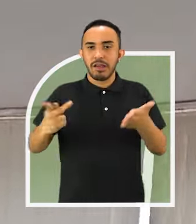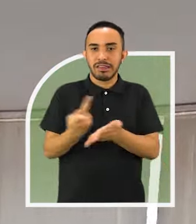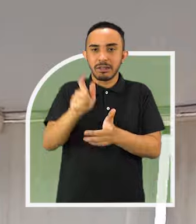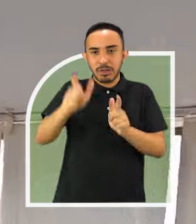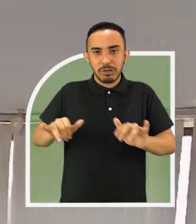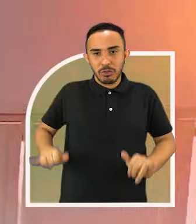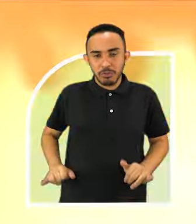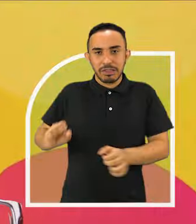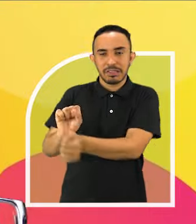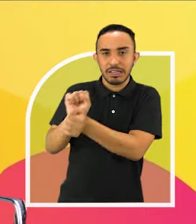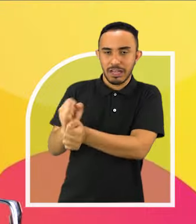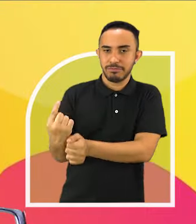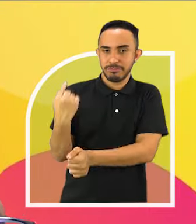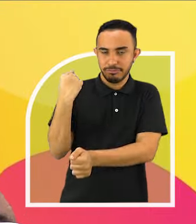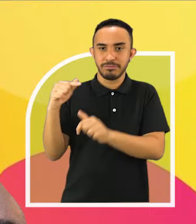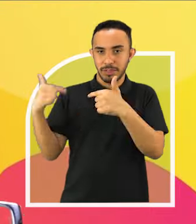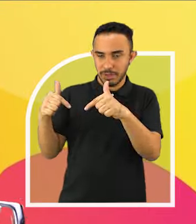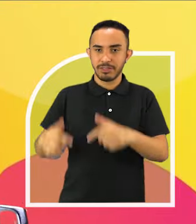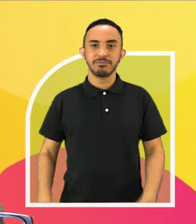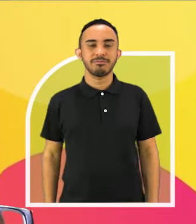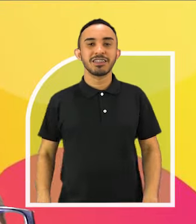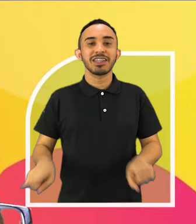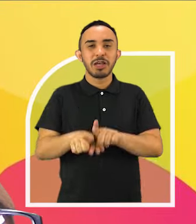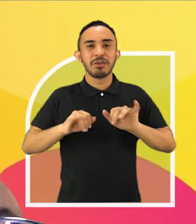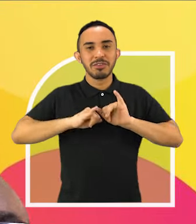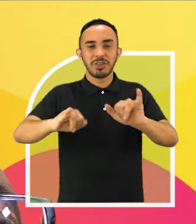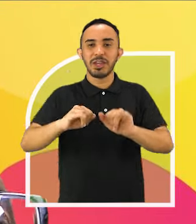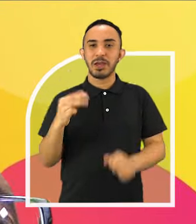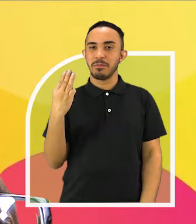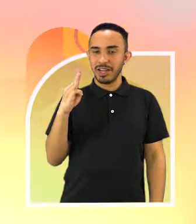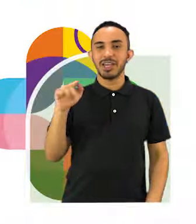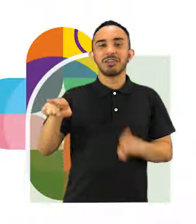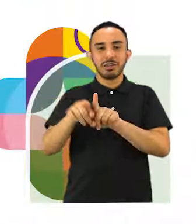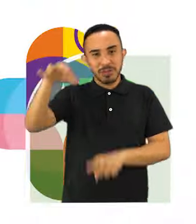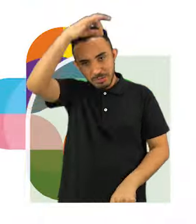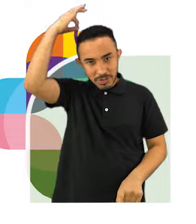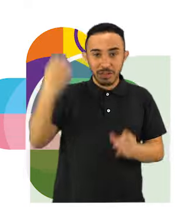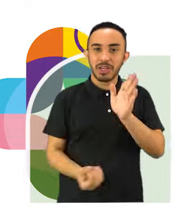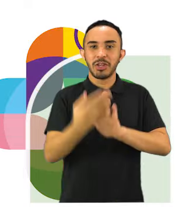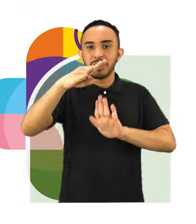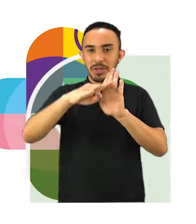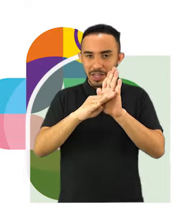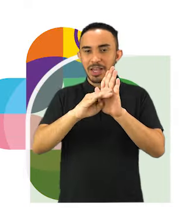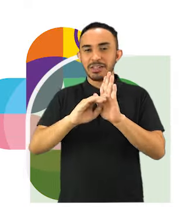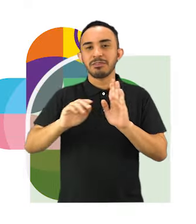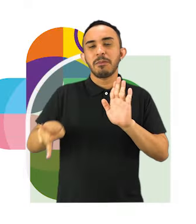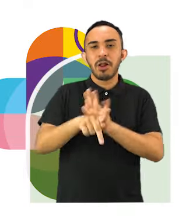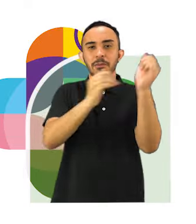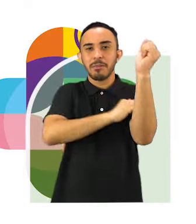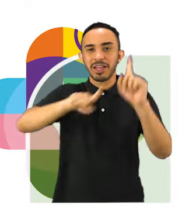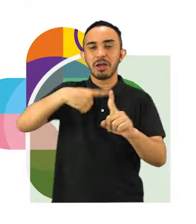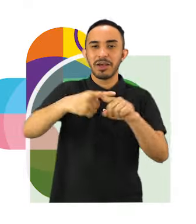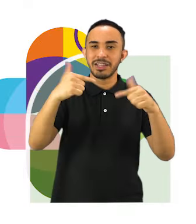Escravo. Outra coisa legal que aconteceu estes dias é que o Maranhão e o Espírito Santo vão implantar o Empodera Mais, um programa que promove trabalho